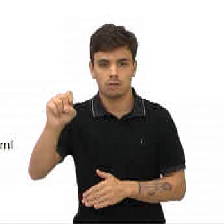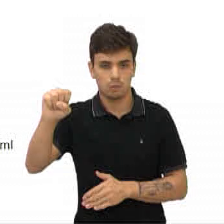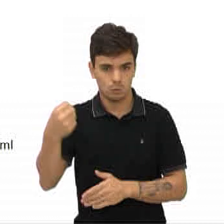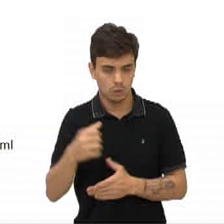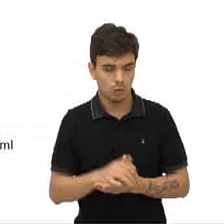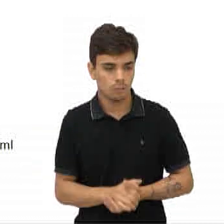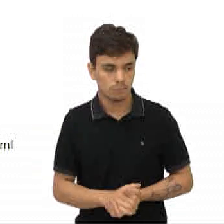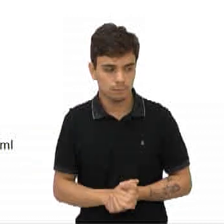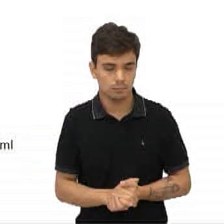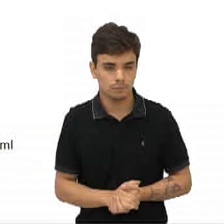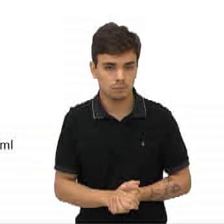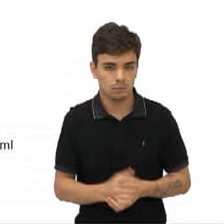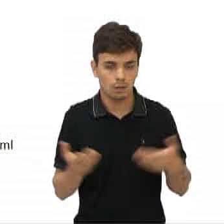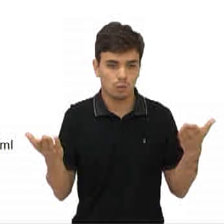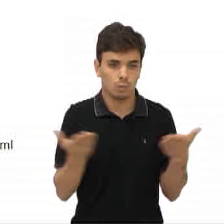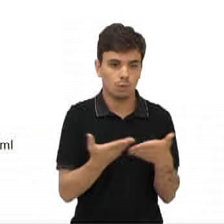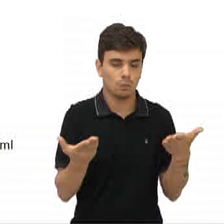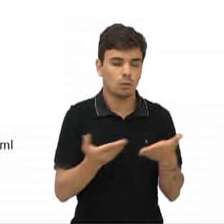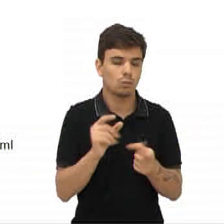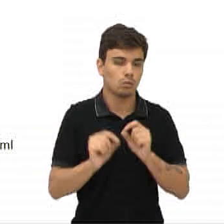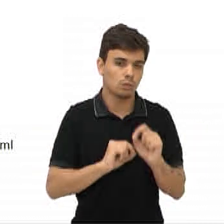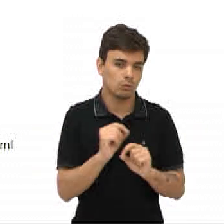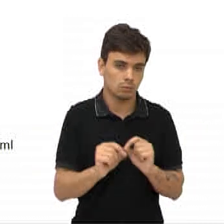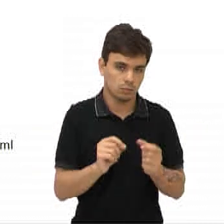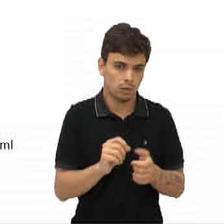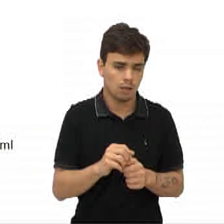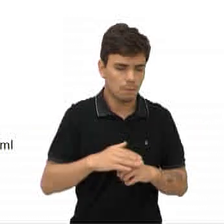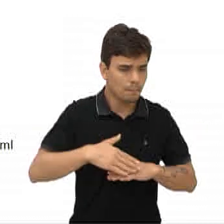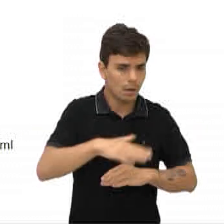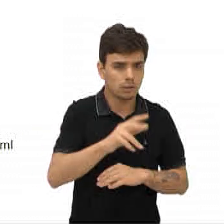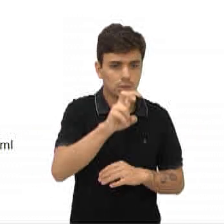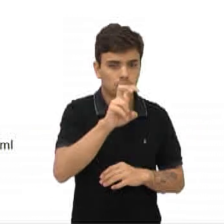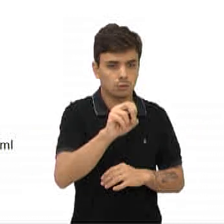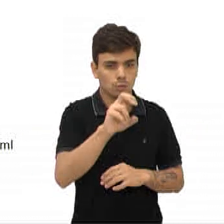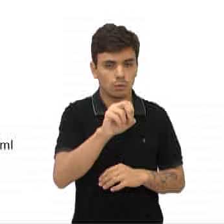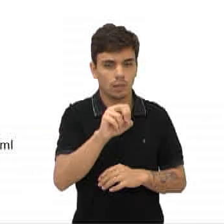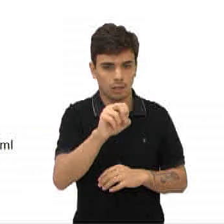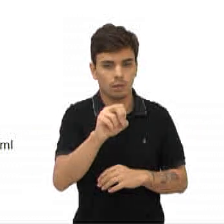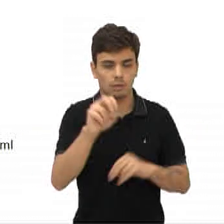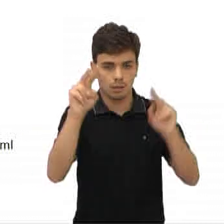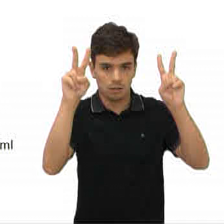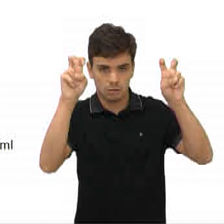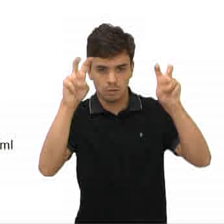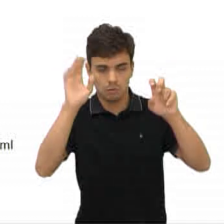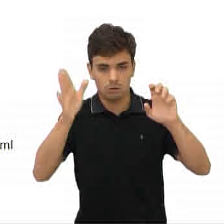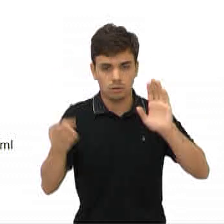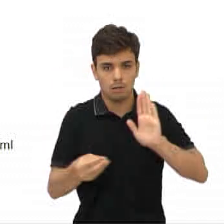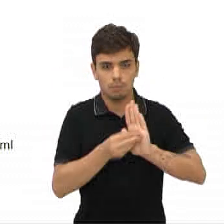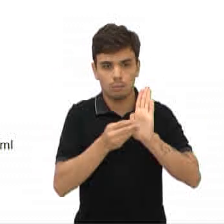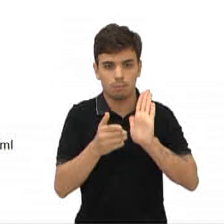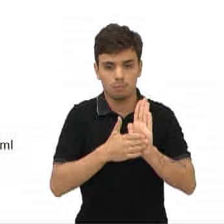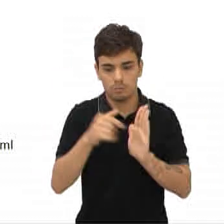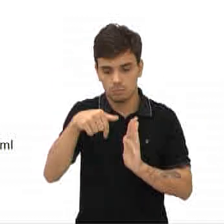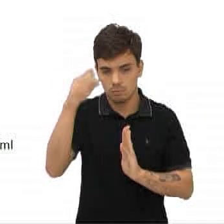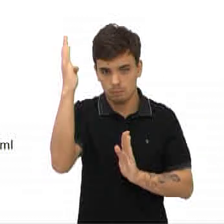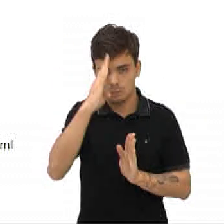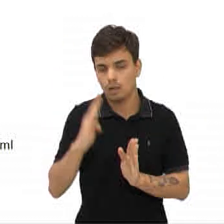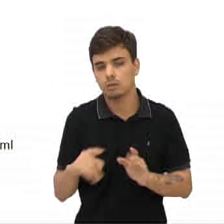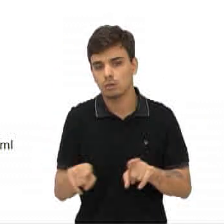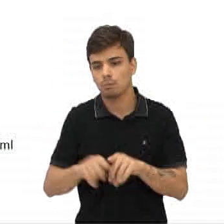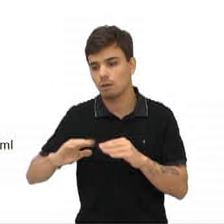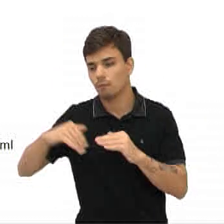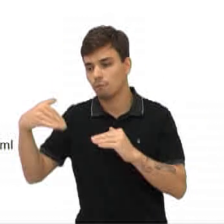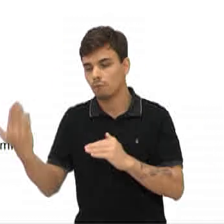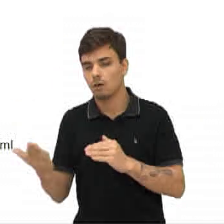1968, tá? Hoje são mais de 50 títulos publicados no Brasil, no